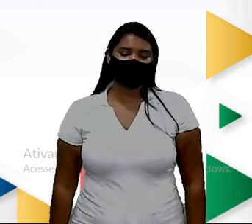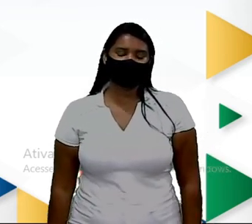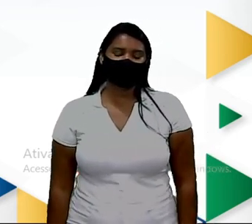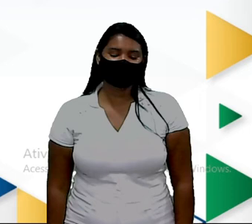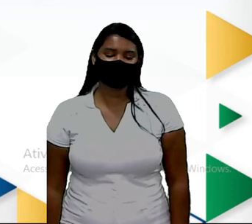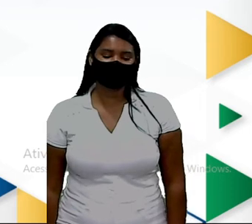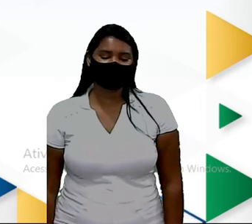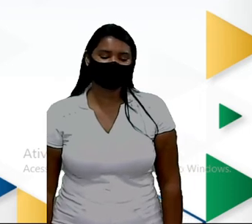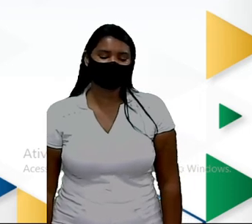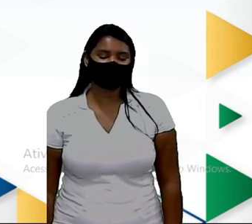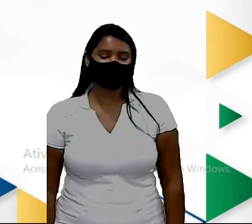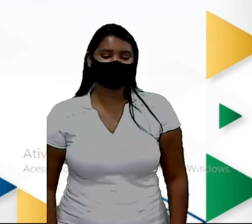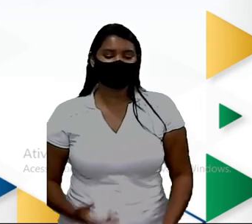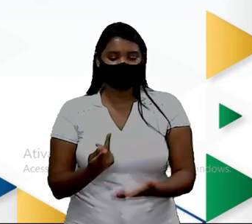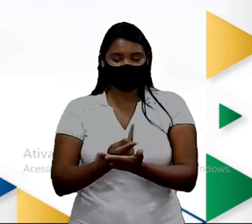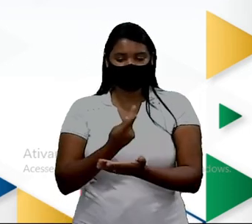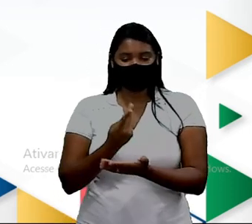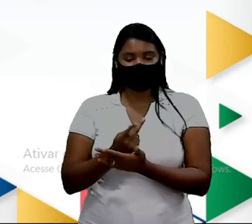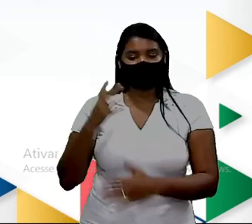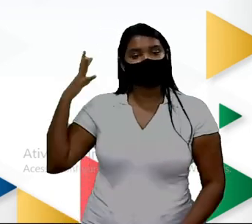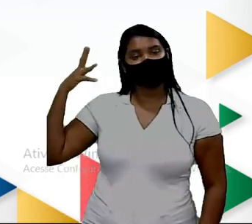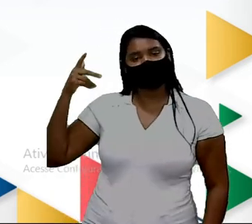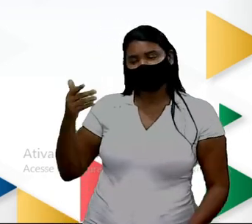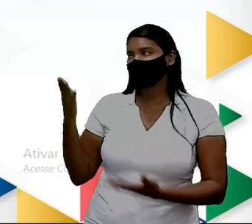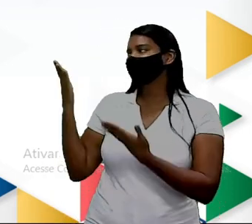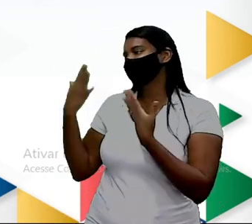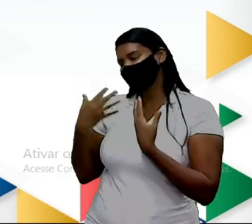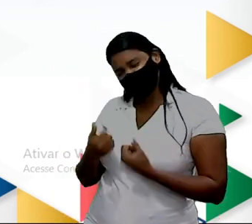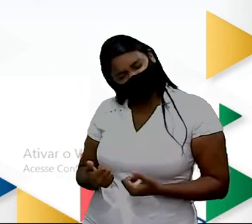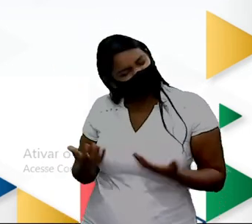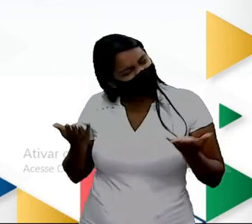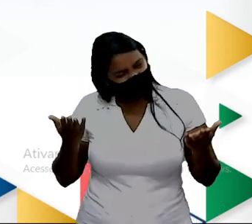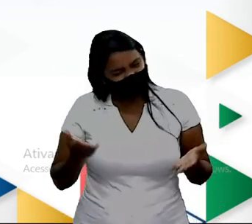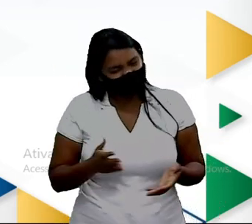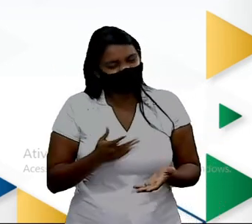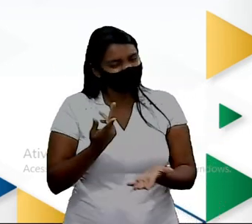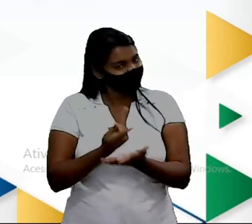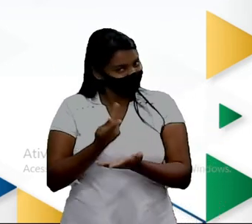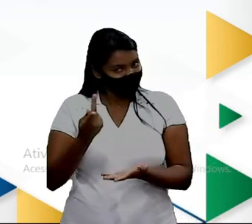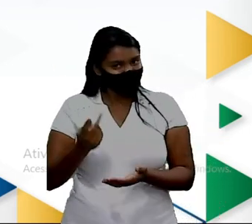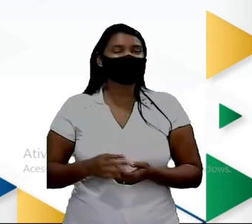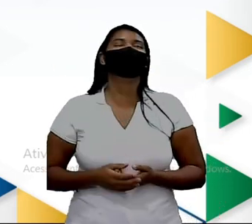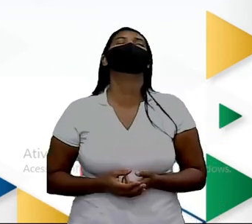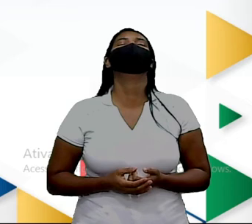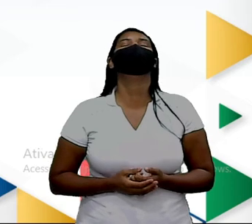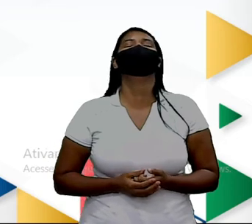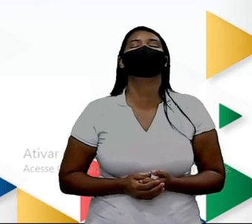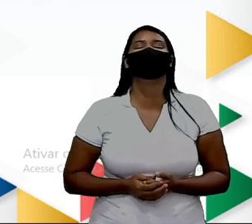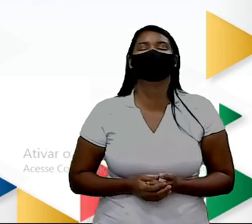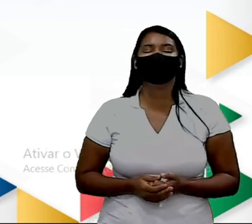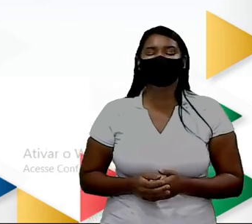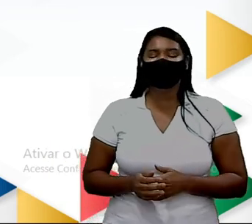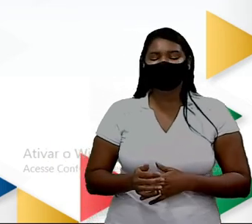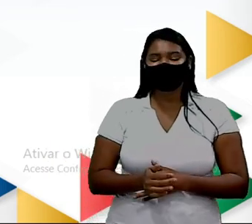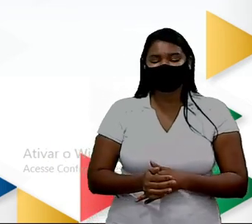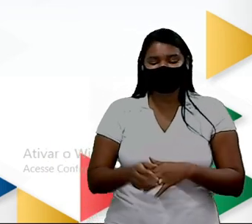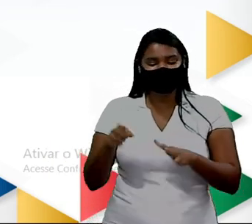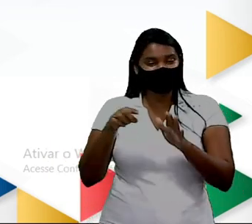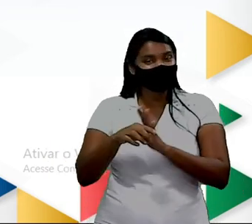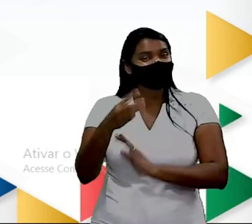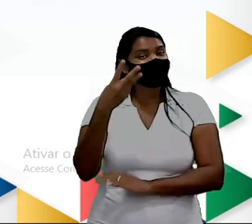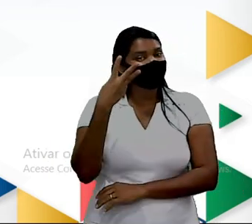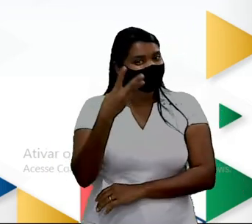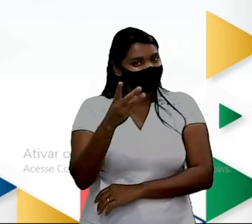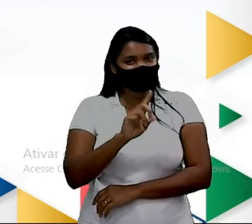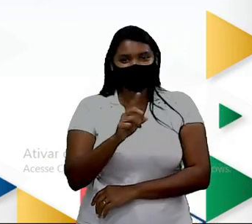favor. Erro da madrugada, isso é o cansaço. Acontece isso. A questão é 3,